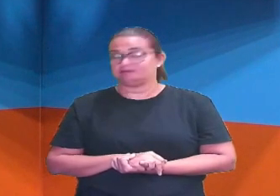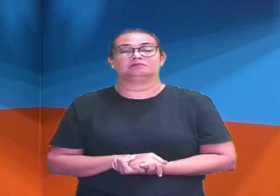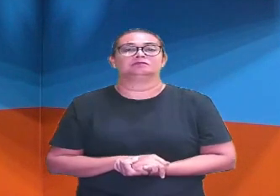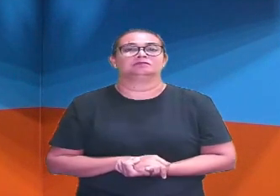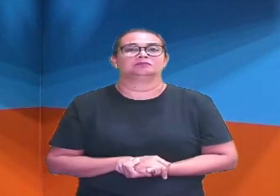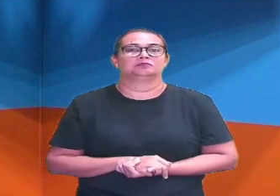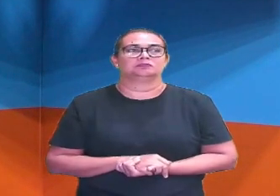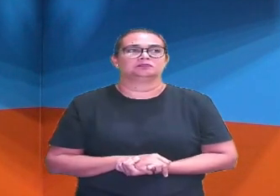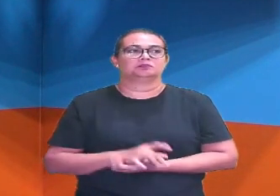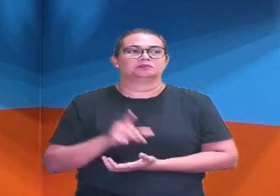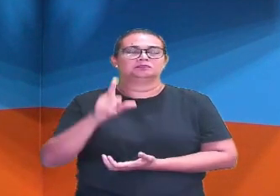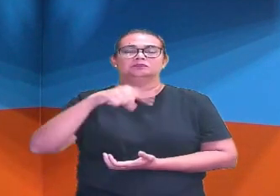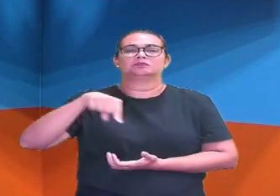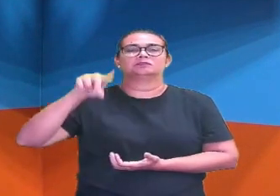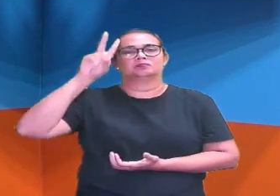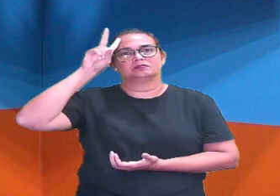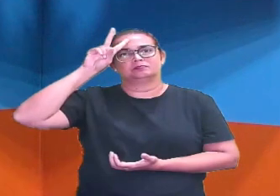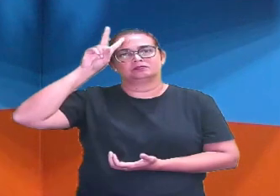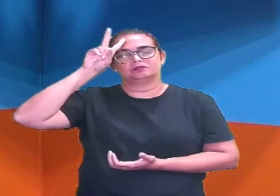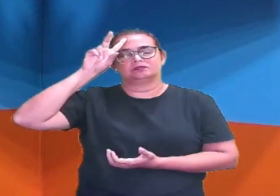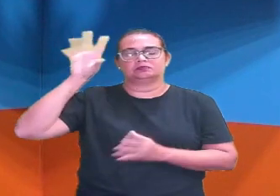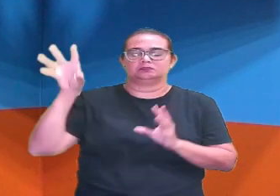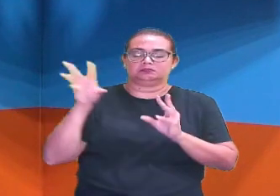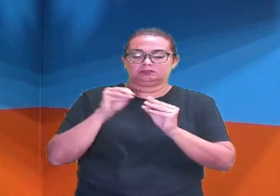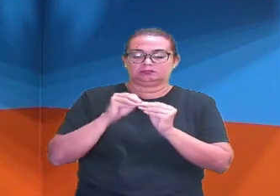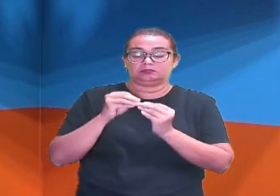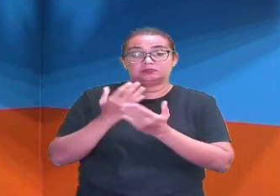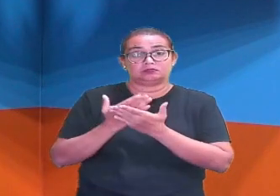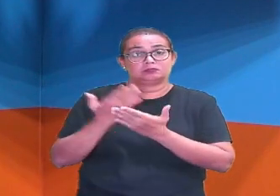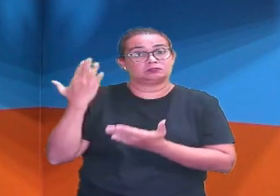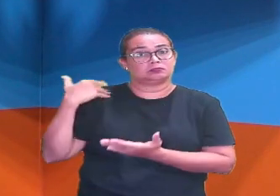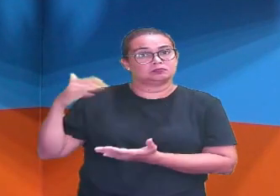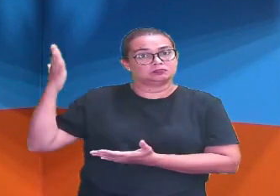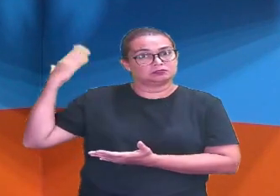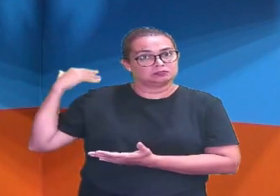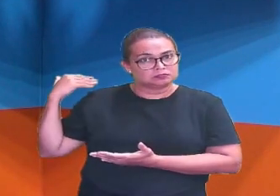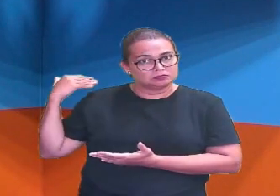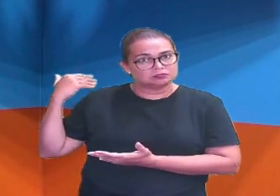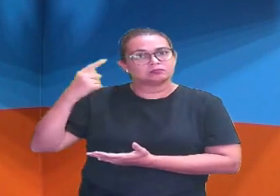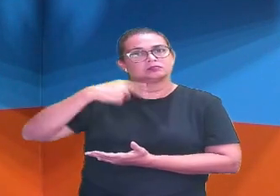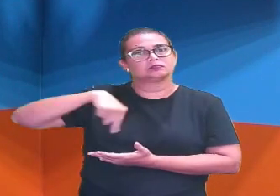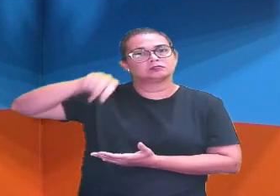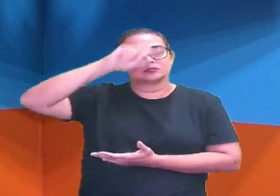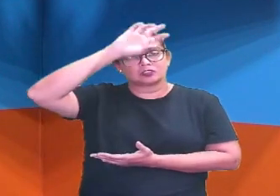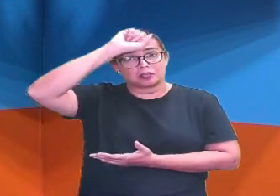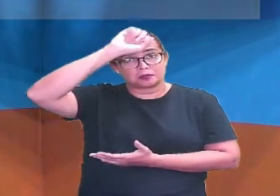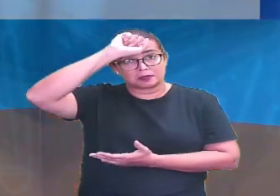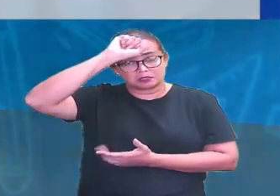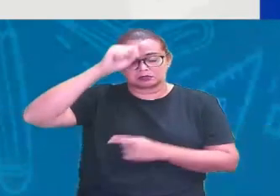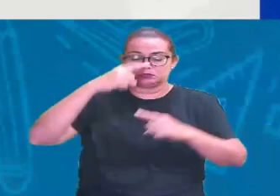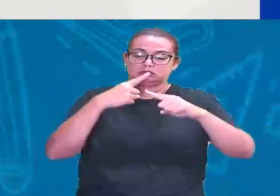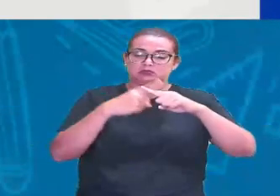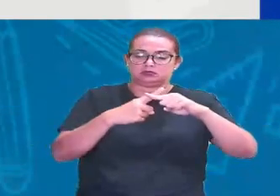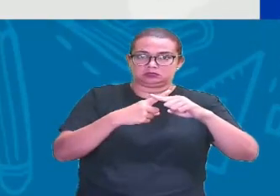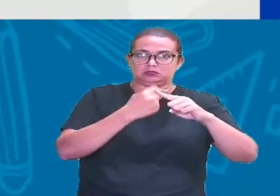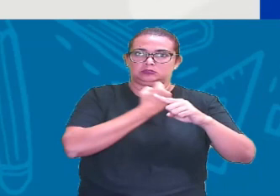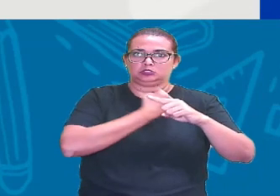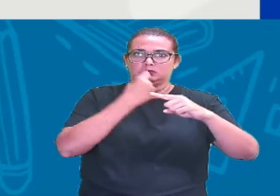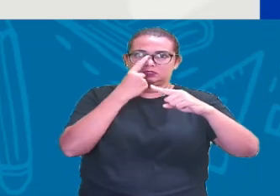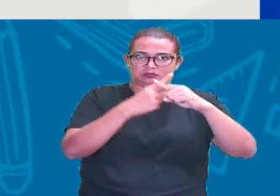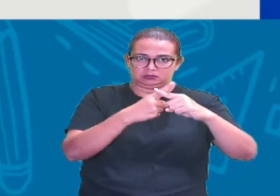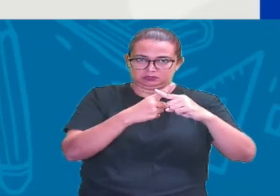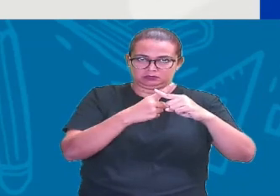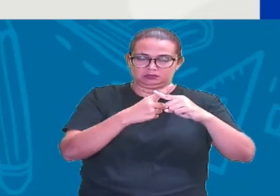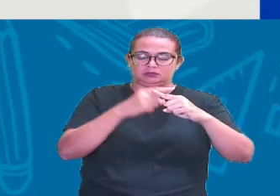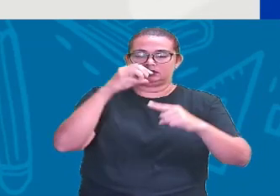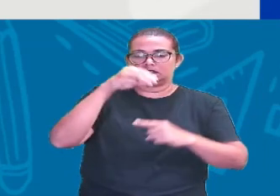Então, vamos lembrar aqui só um pouquinho na última aula. Na nossa última aula, nós trabalhamos os múltiplos, tá certo?